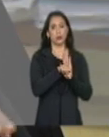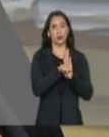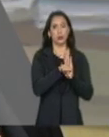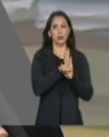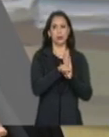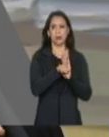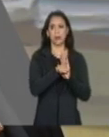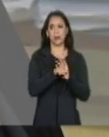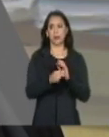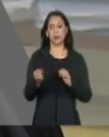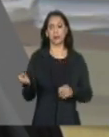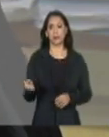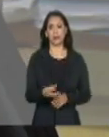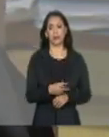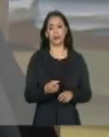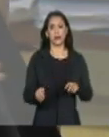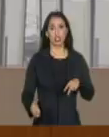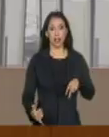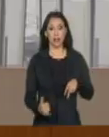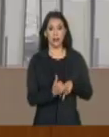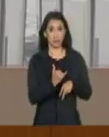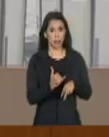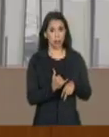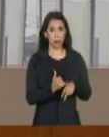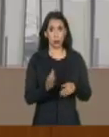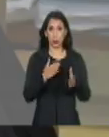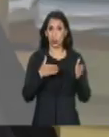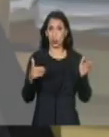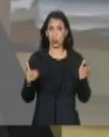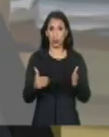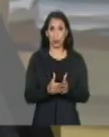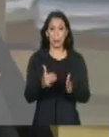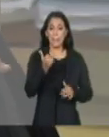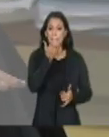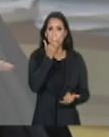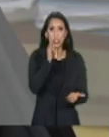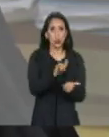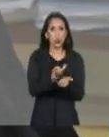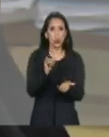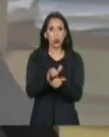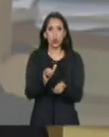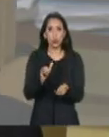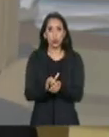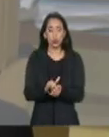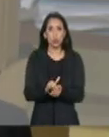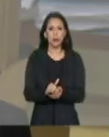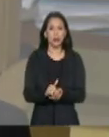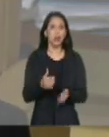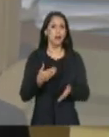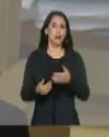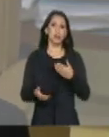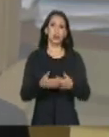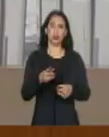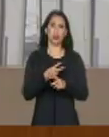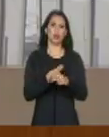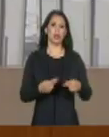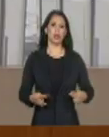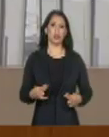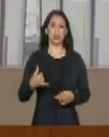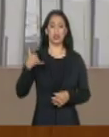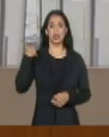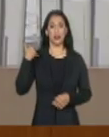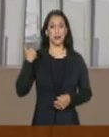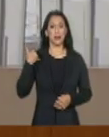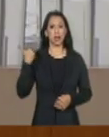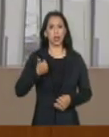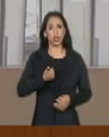novamente... Contra a vítima menor, inclusive? E tudo, perdoando, porque o acordo envolvia... Qualquer coisa que envolve um menor é